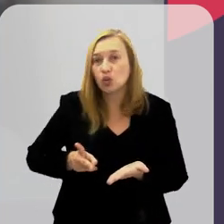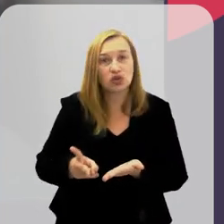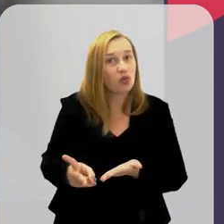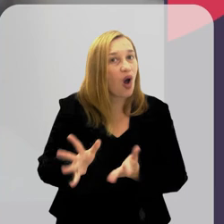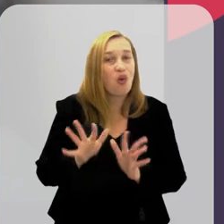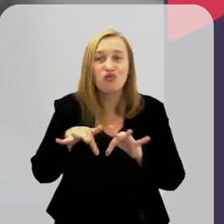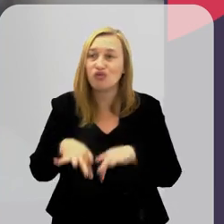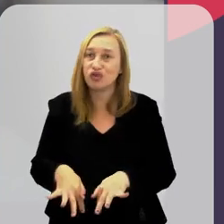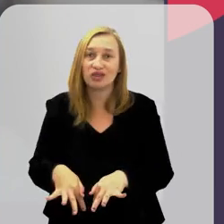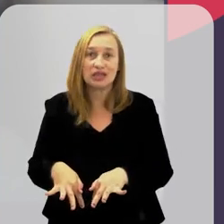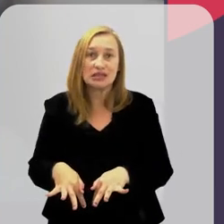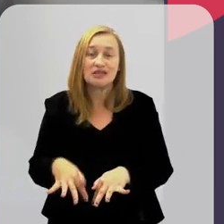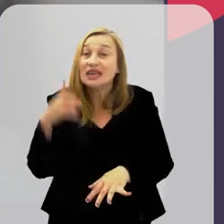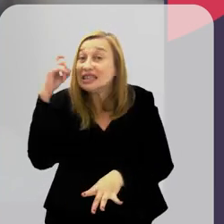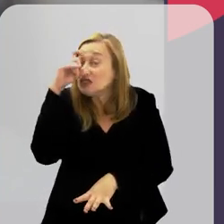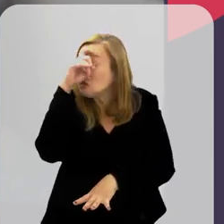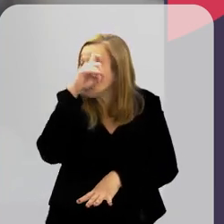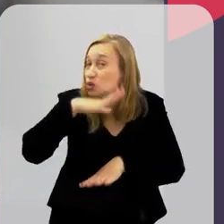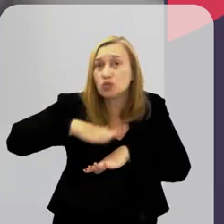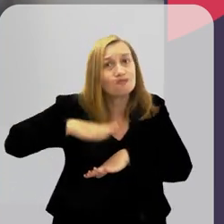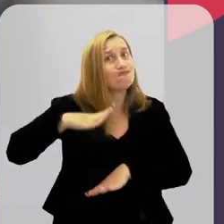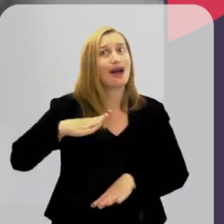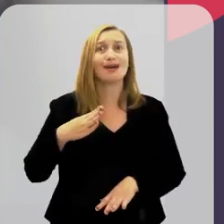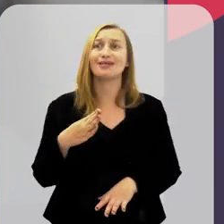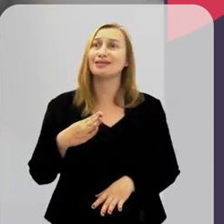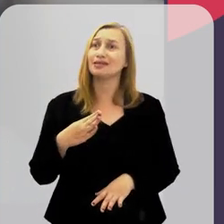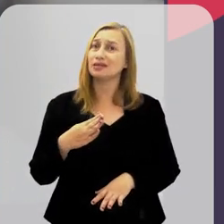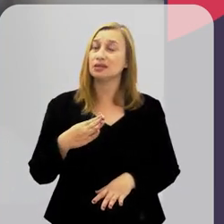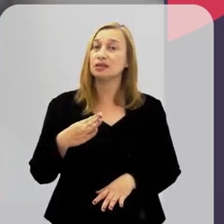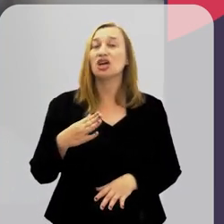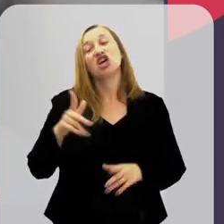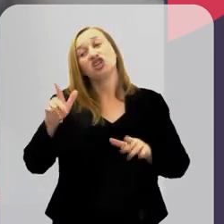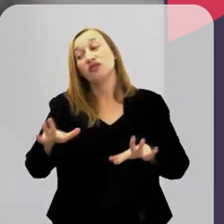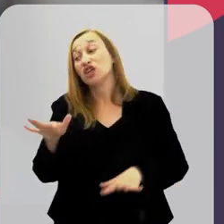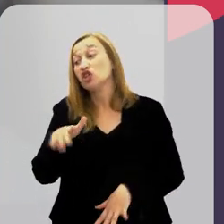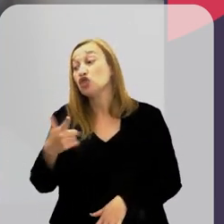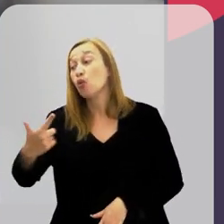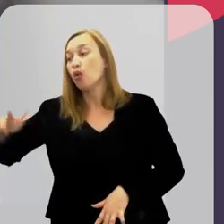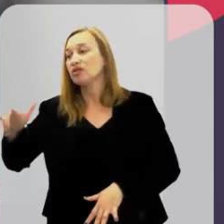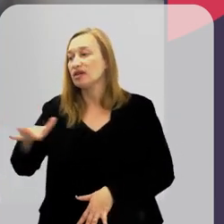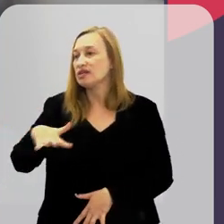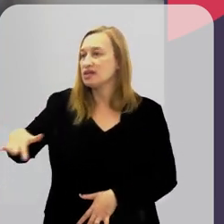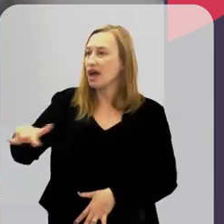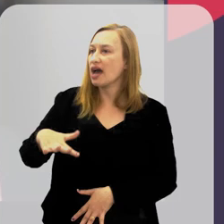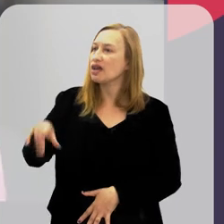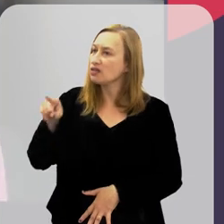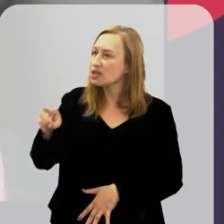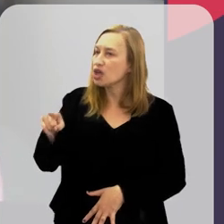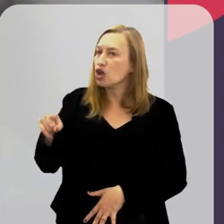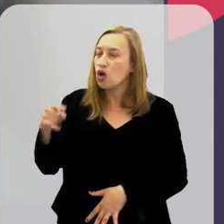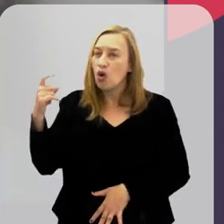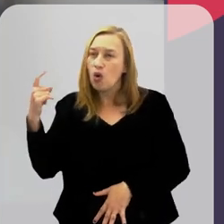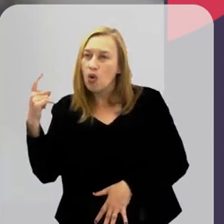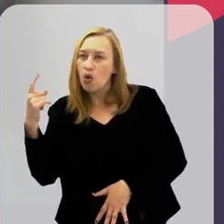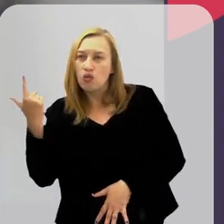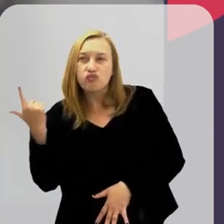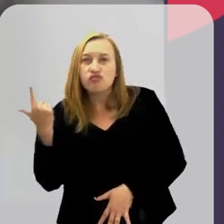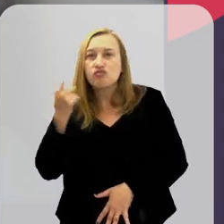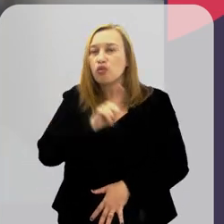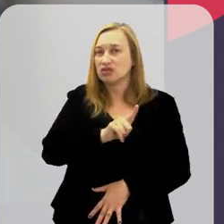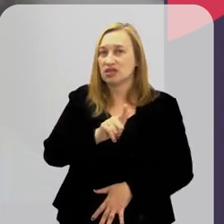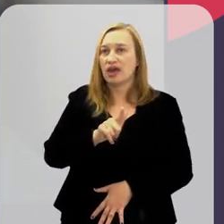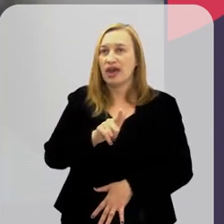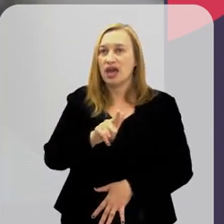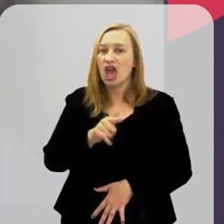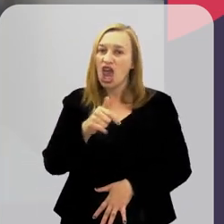aquela dúvida. Ela vai ficando cada vez mais difícil. Diferente de algumas áreas que você, às vezes,